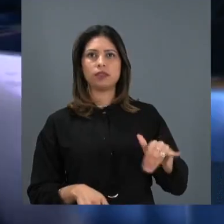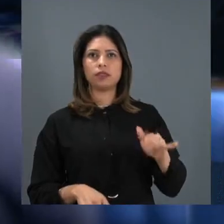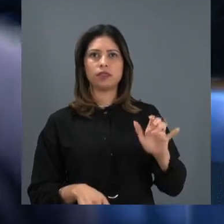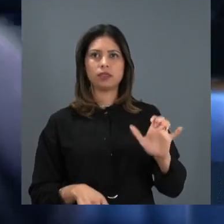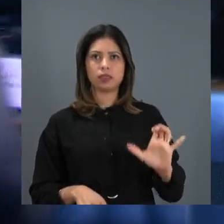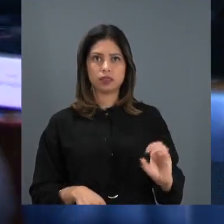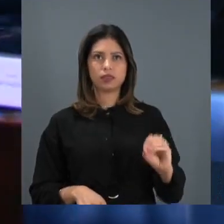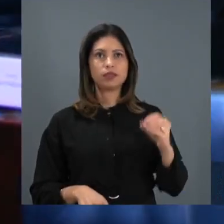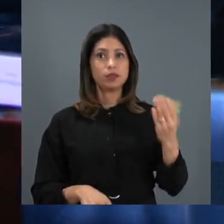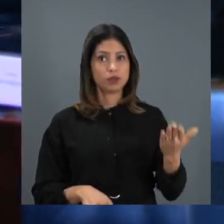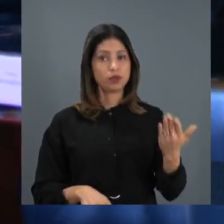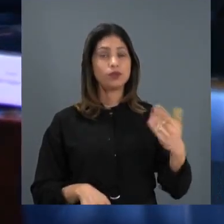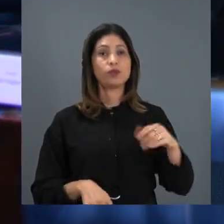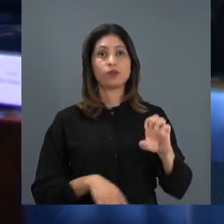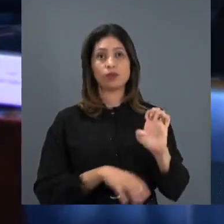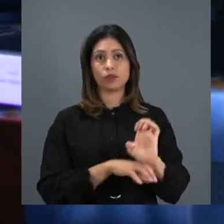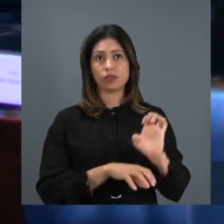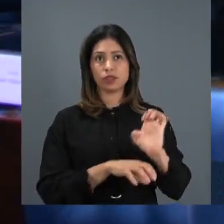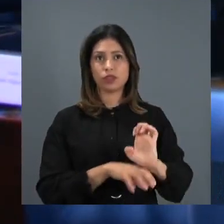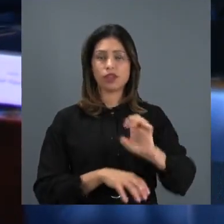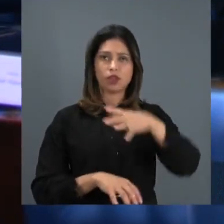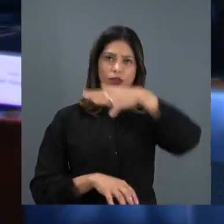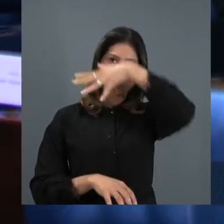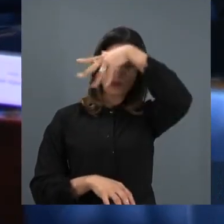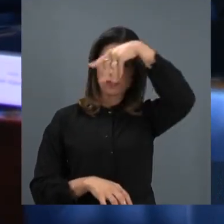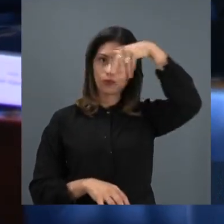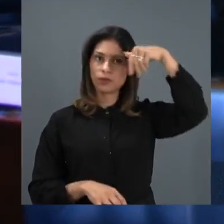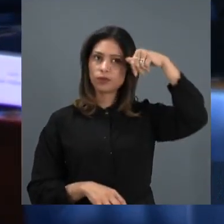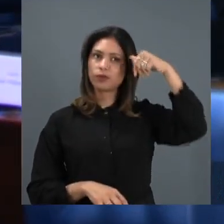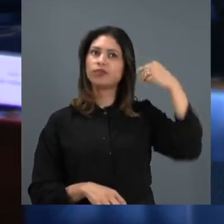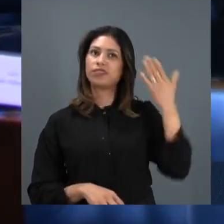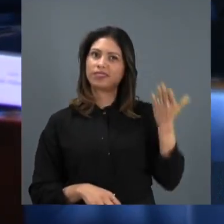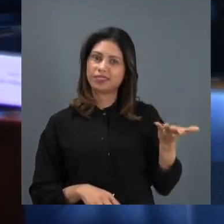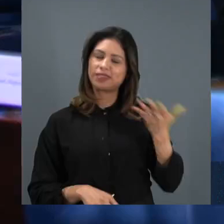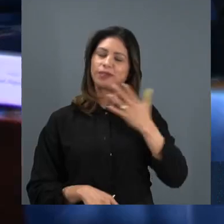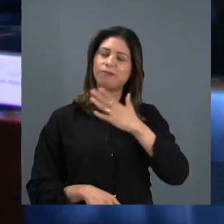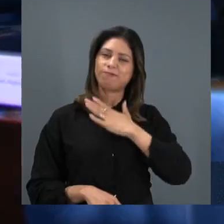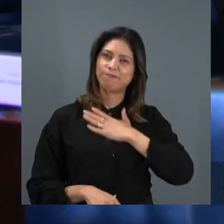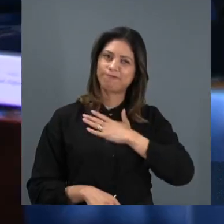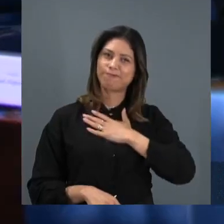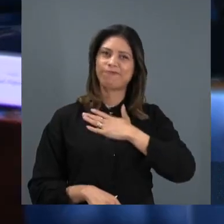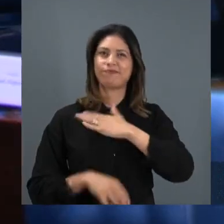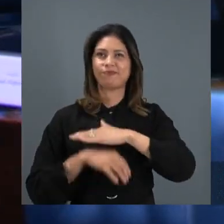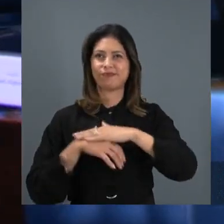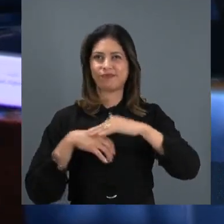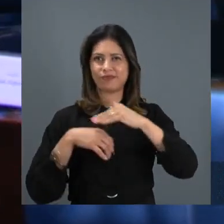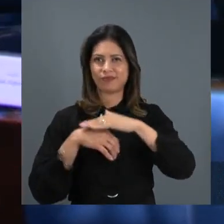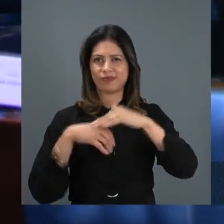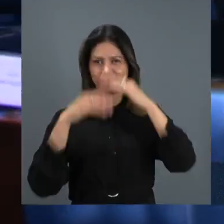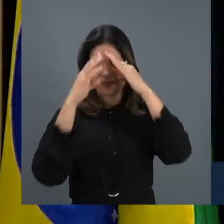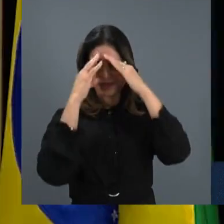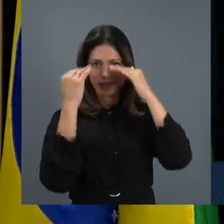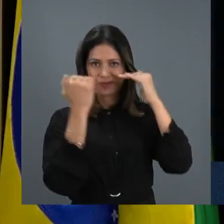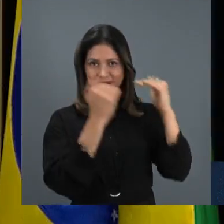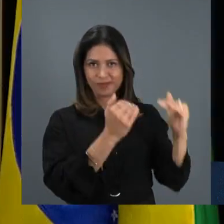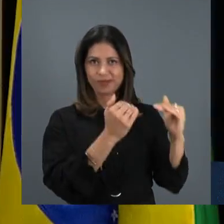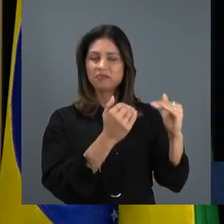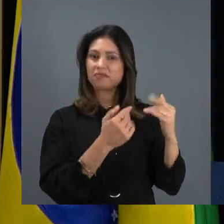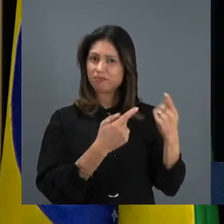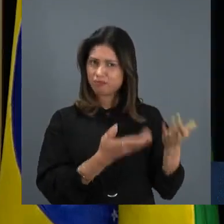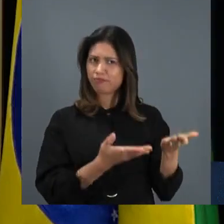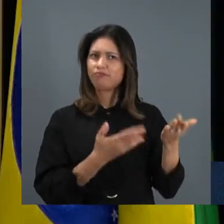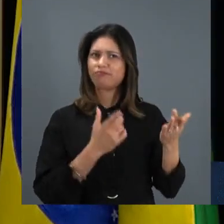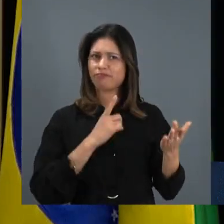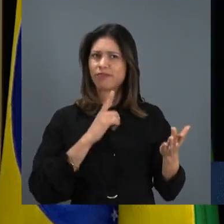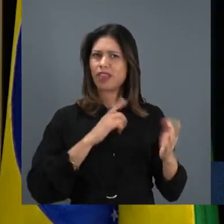Grosso do Sul, e que é uma pessoa que eu tenho o maior carinho, o maior respeito, um defensor de causas da vida,